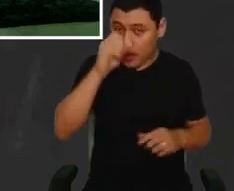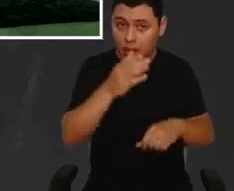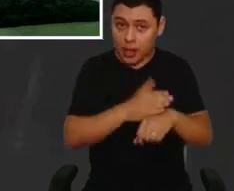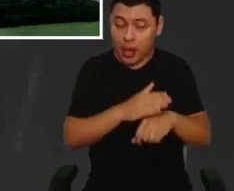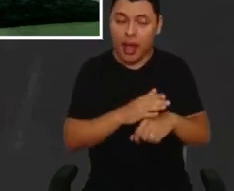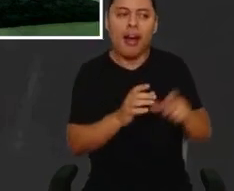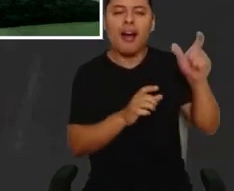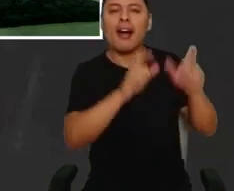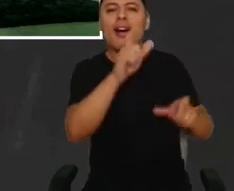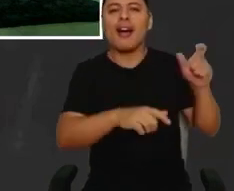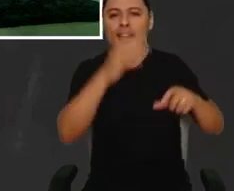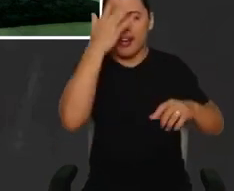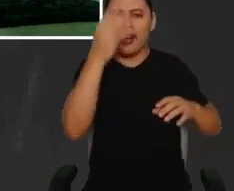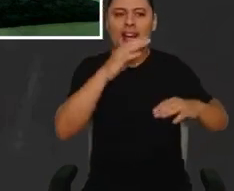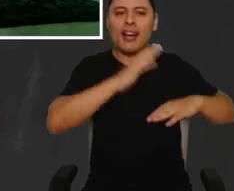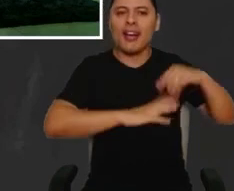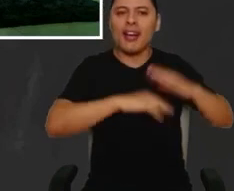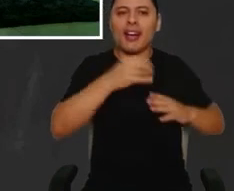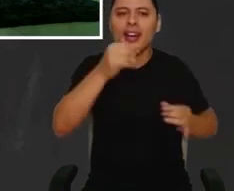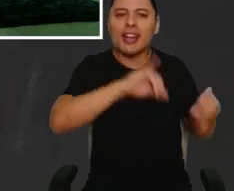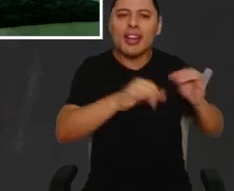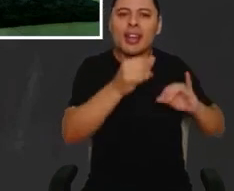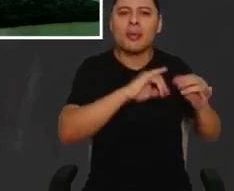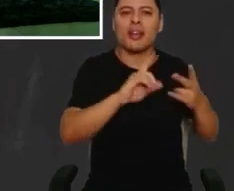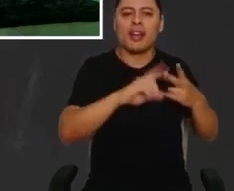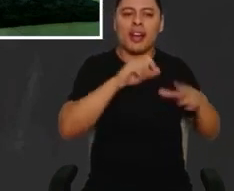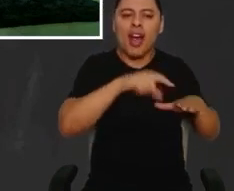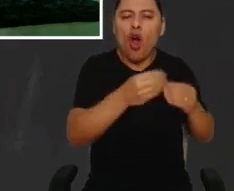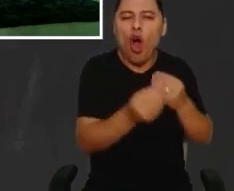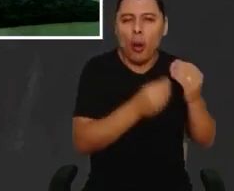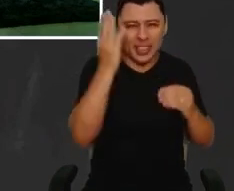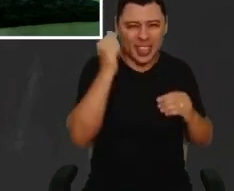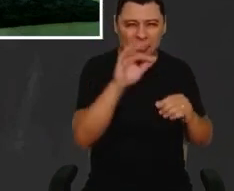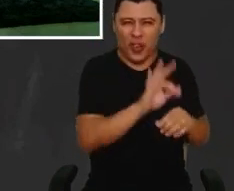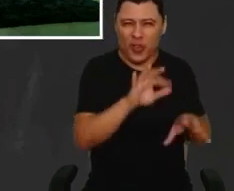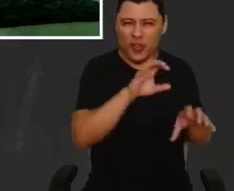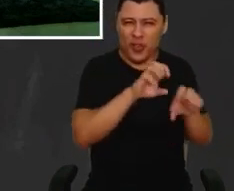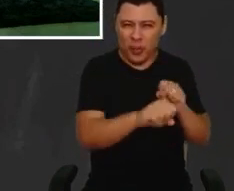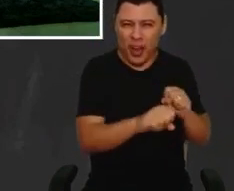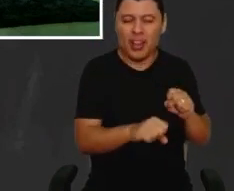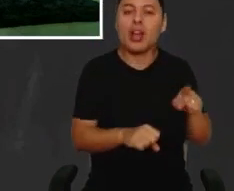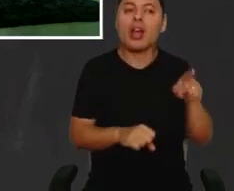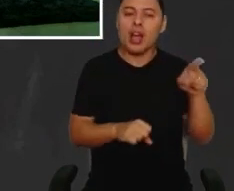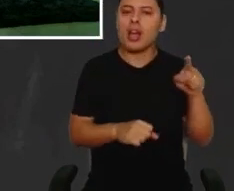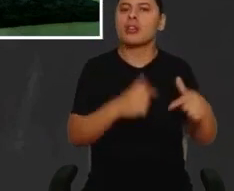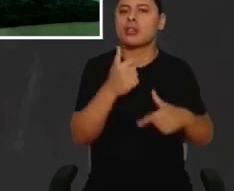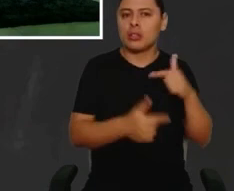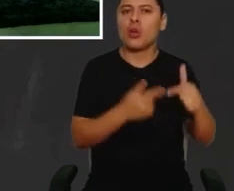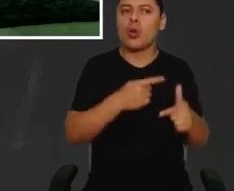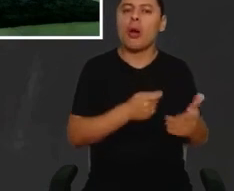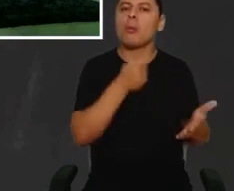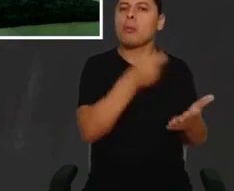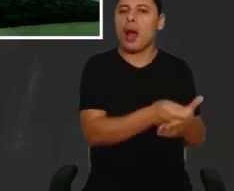agrônomos não recebem comissão por venda, eles são tão somente agrônomos e de campo, né? Então,